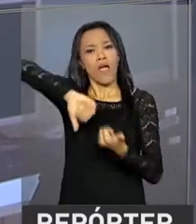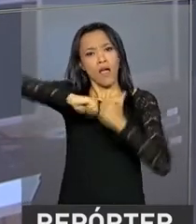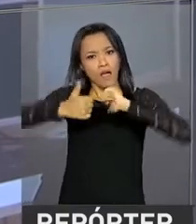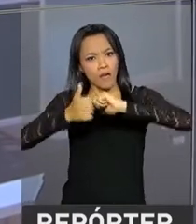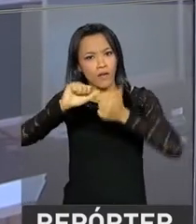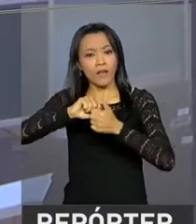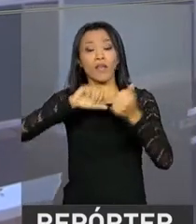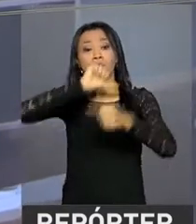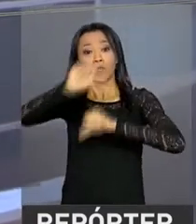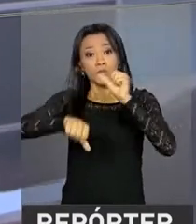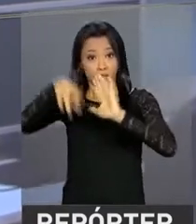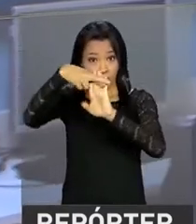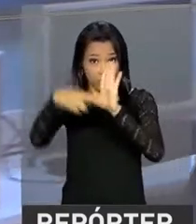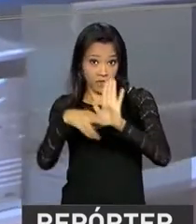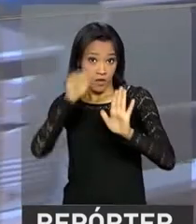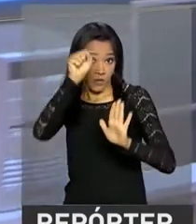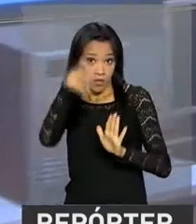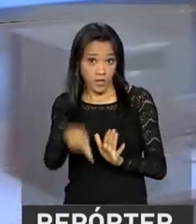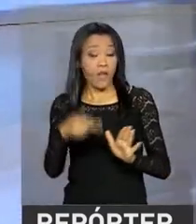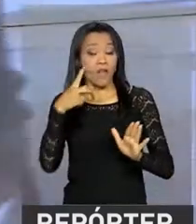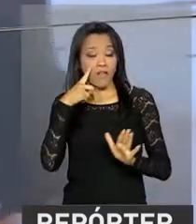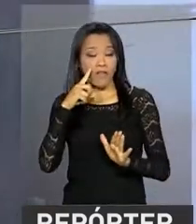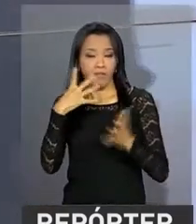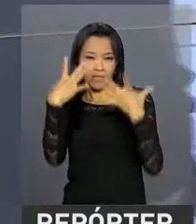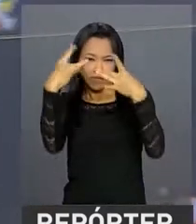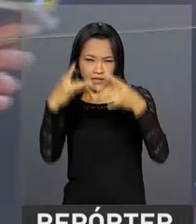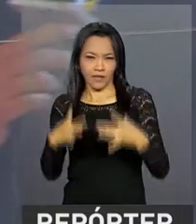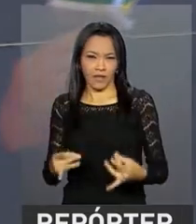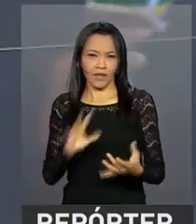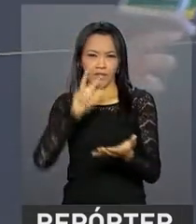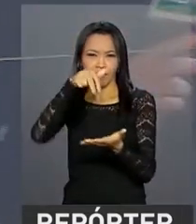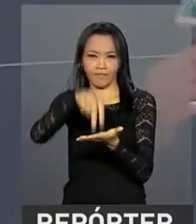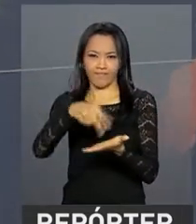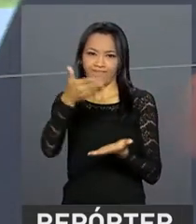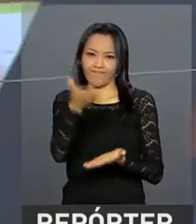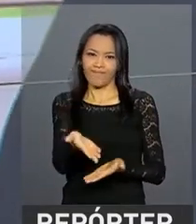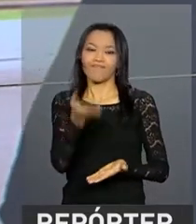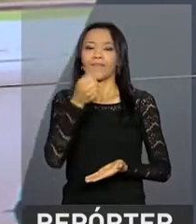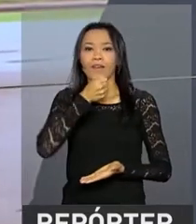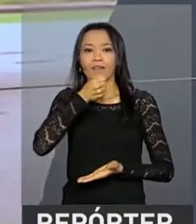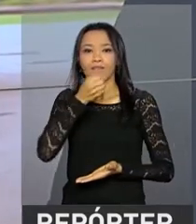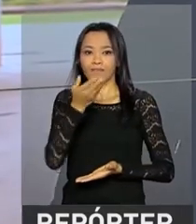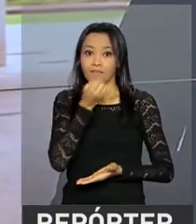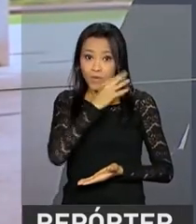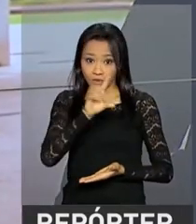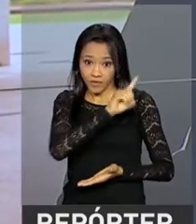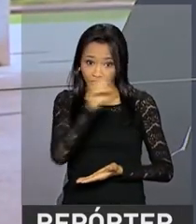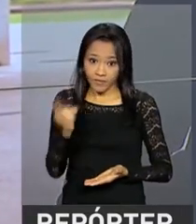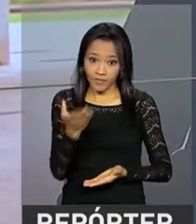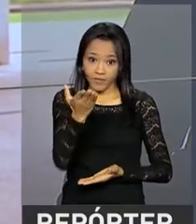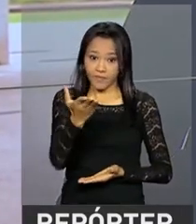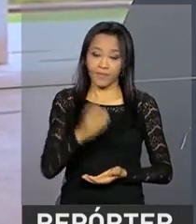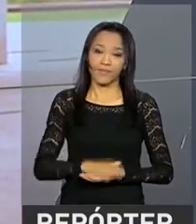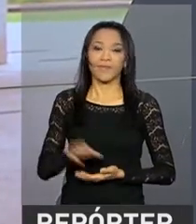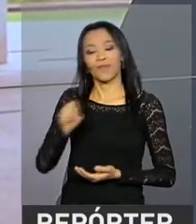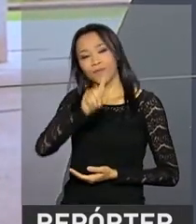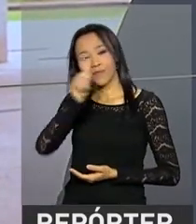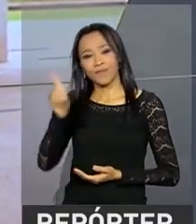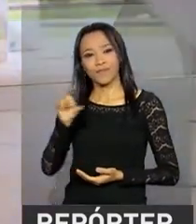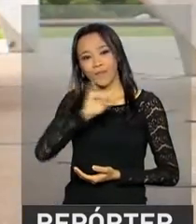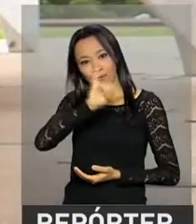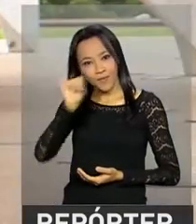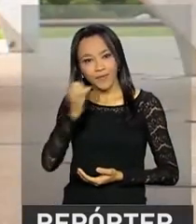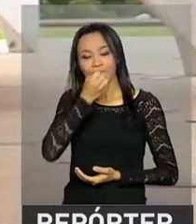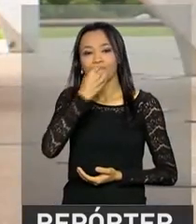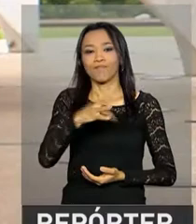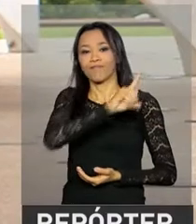Previdência. Vamos então saber os detalhes ao vivo com a repórter Thaísa Dias. Oi, Thaísa, bom dia para você. Olá, Renata. Bom dia